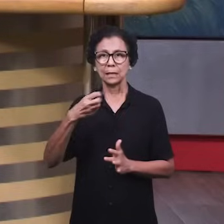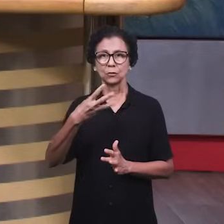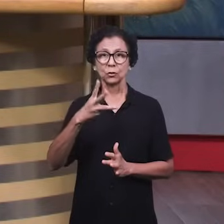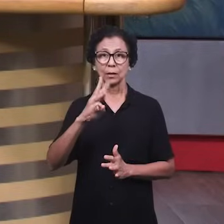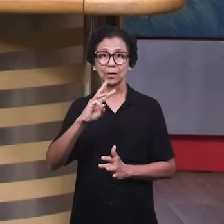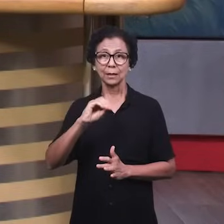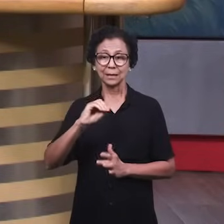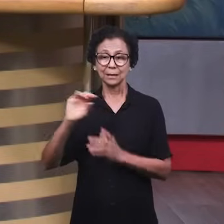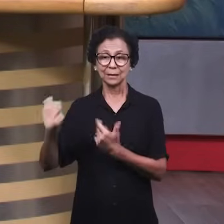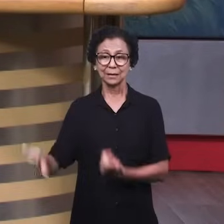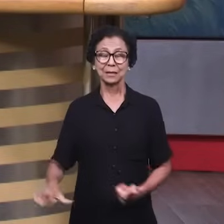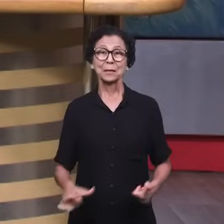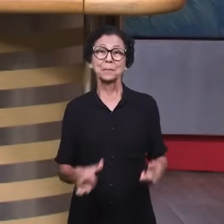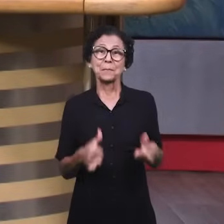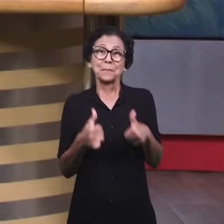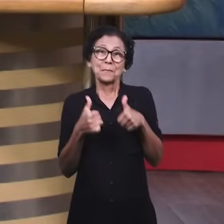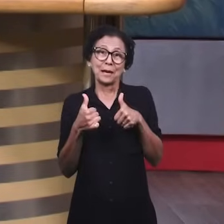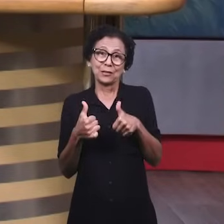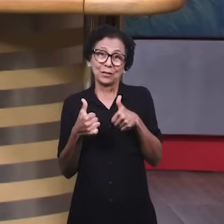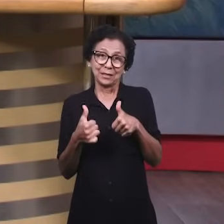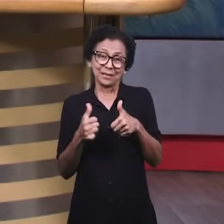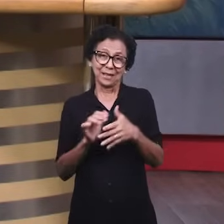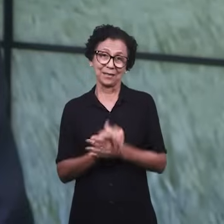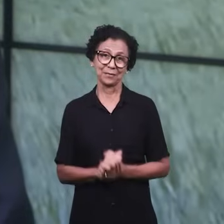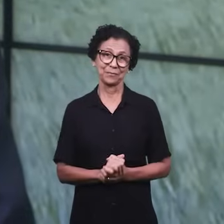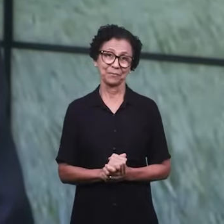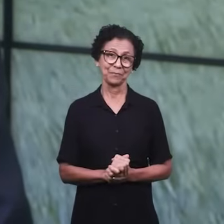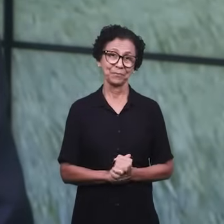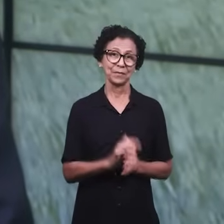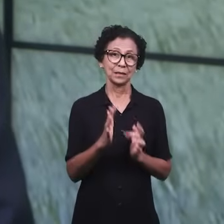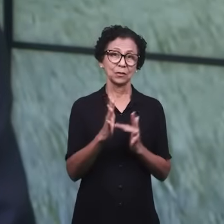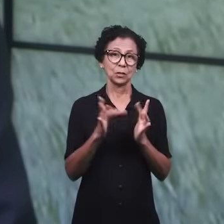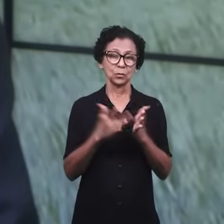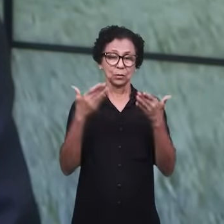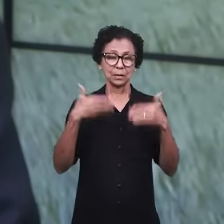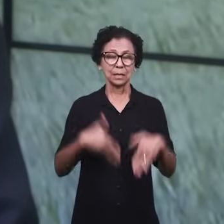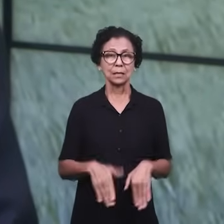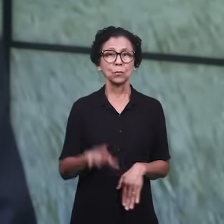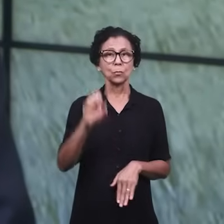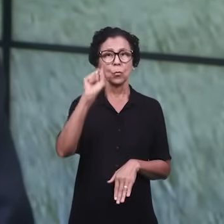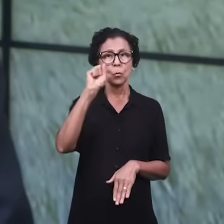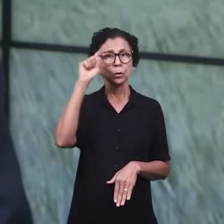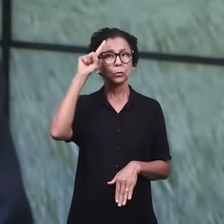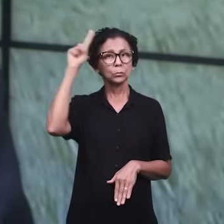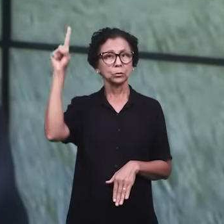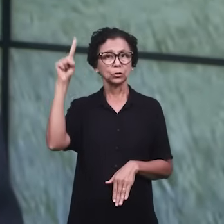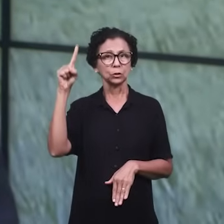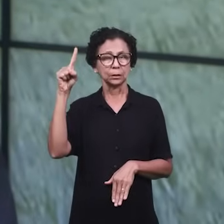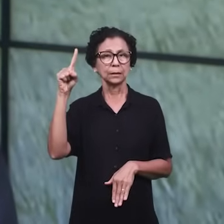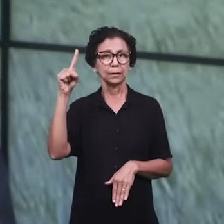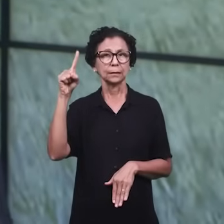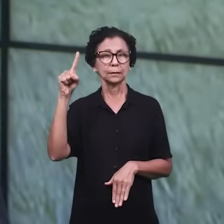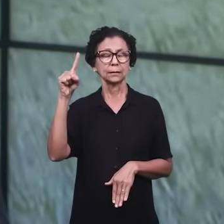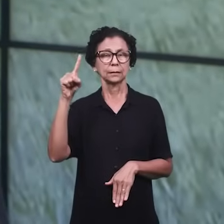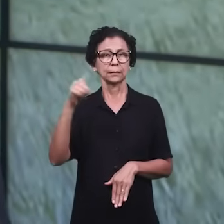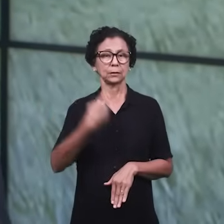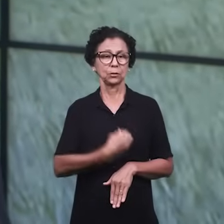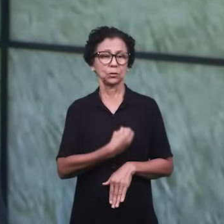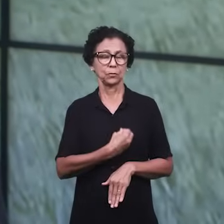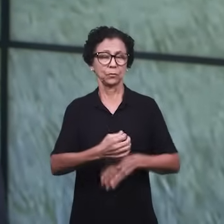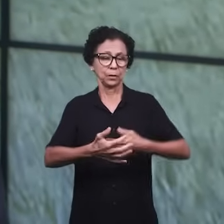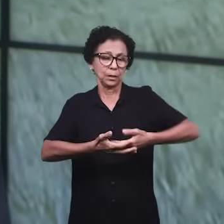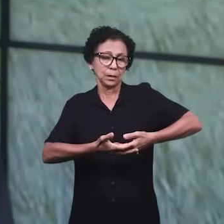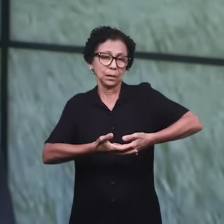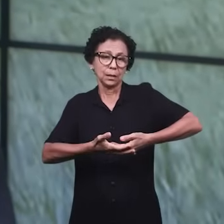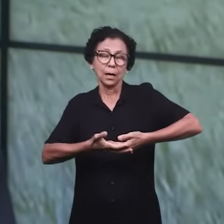seja ele foi consagrado com oito dias de vida então como criança ele foi consagrado ao Senhor e aos 30 anos na